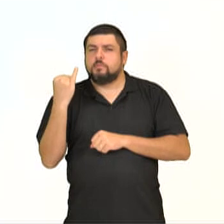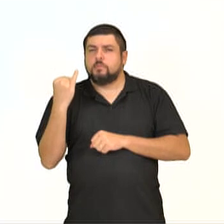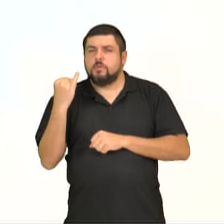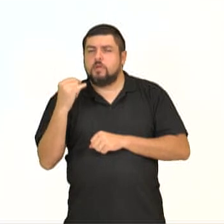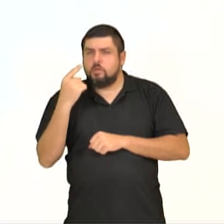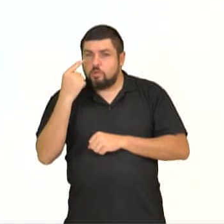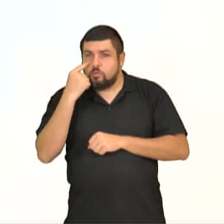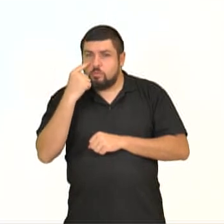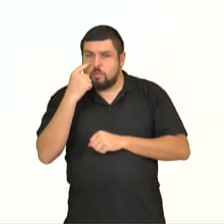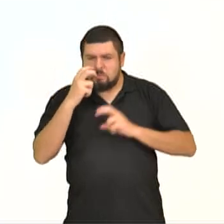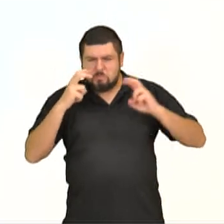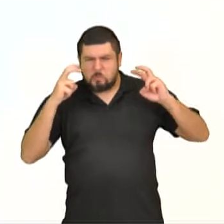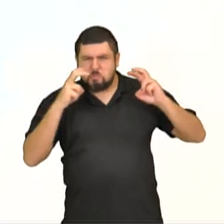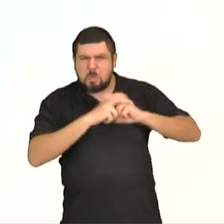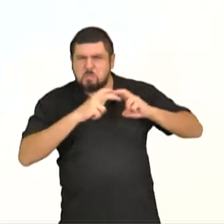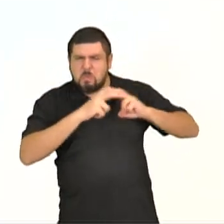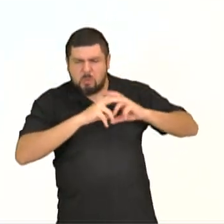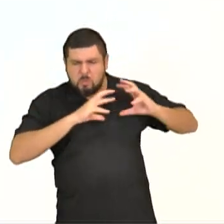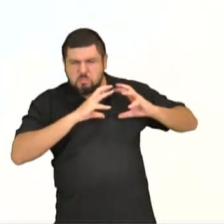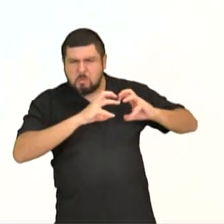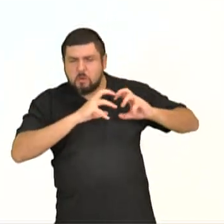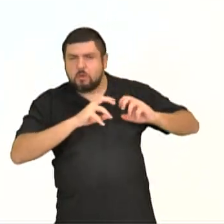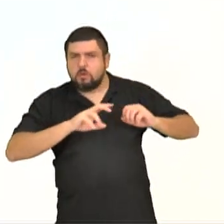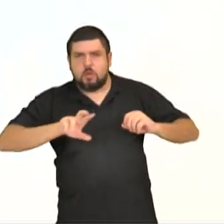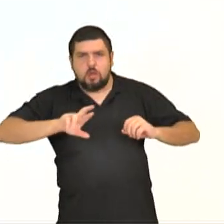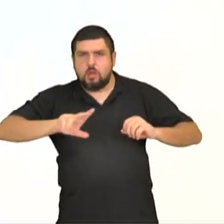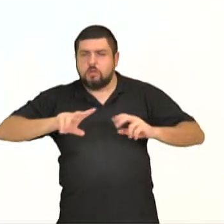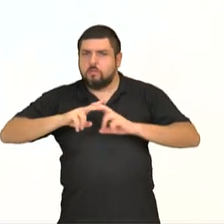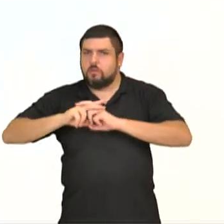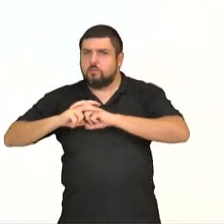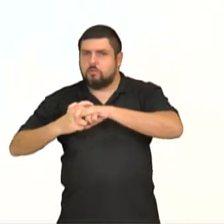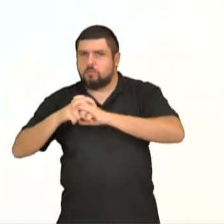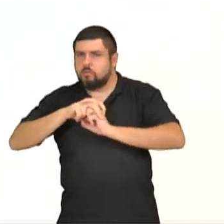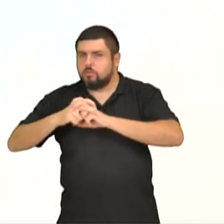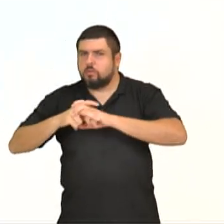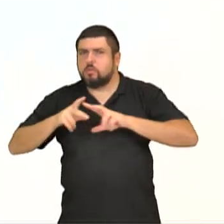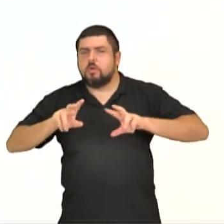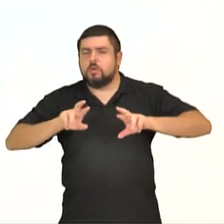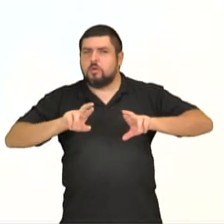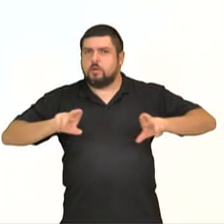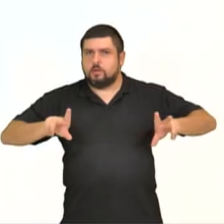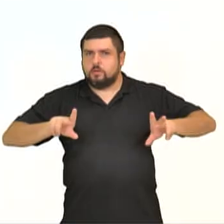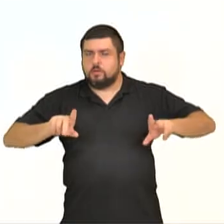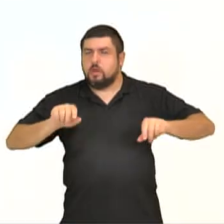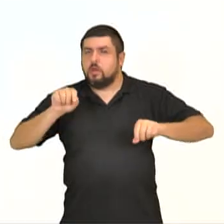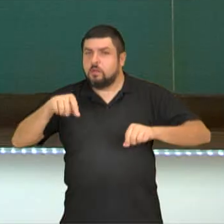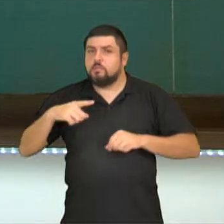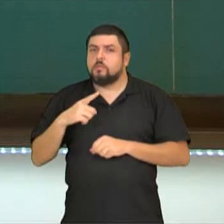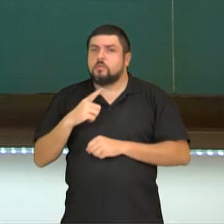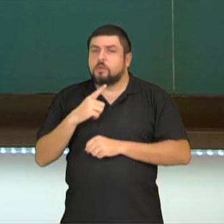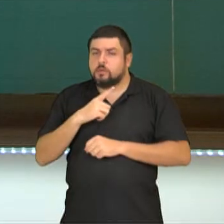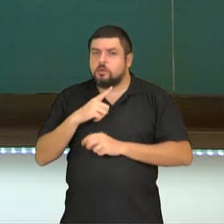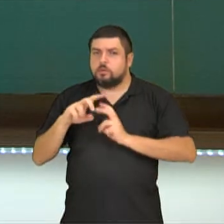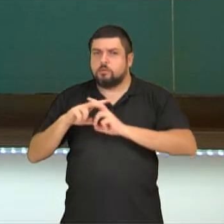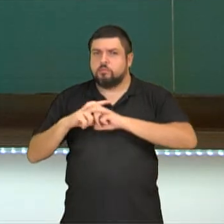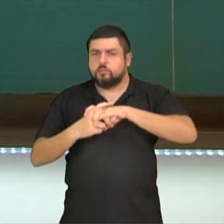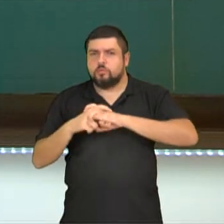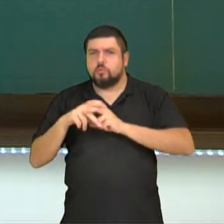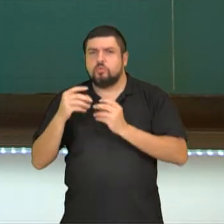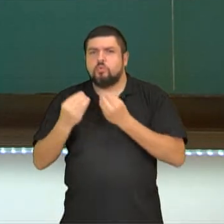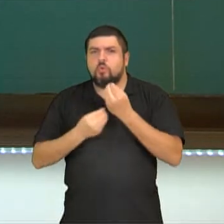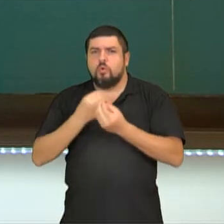briga. Tá? A luta, né, tem um cunho cunho educacional, um cunho de